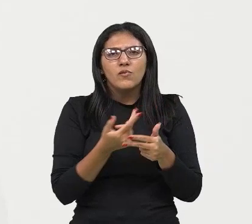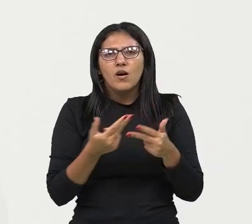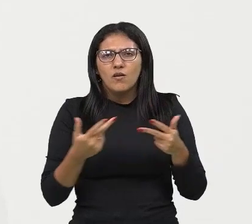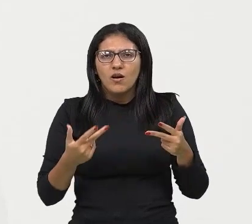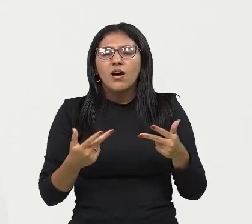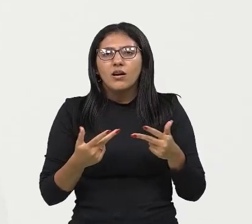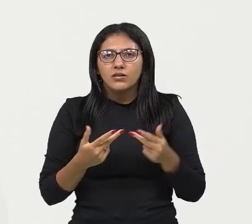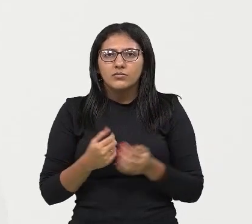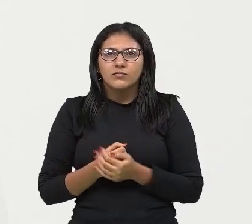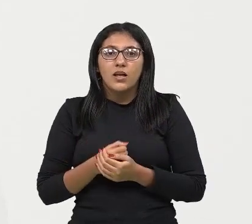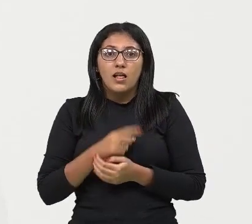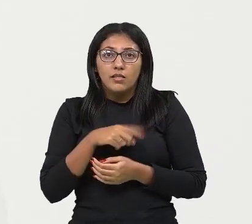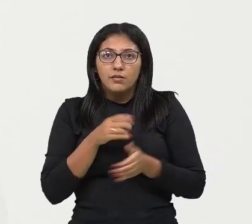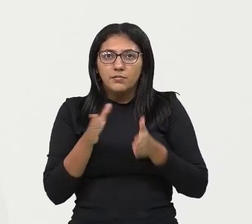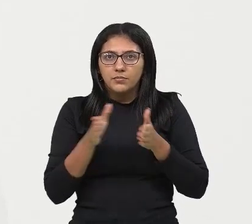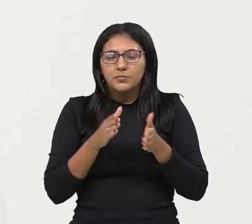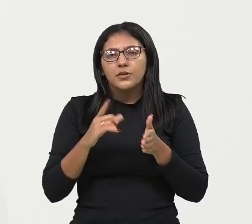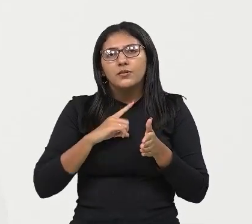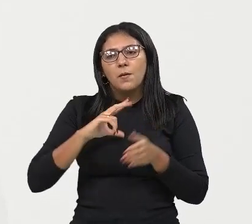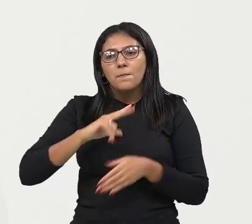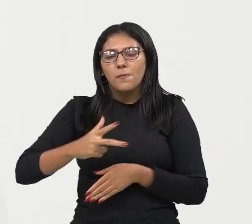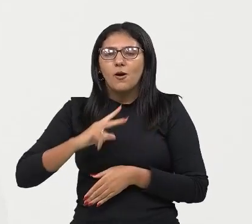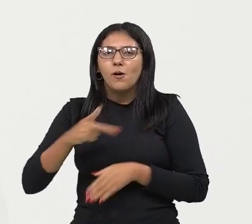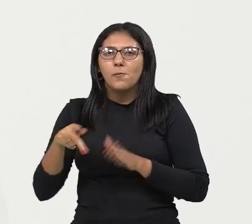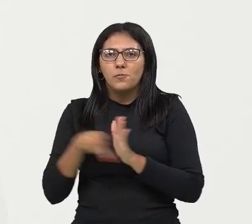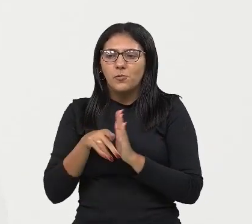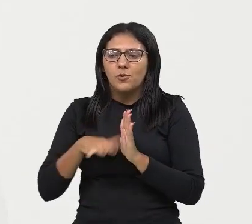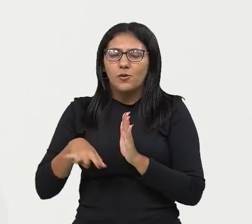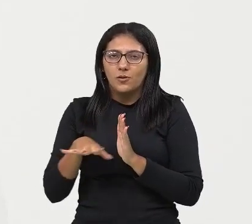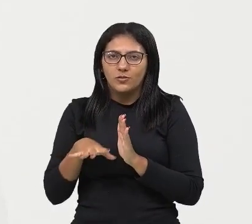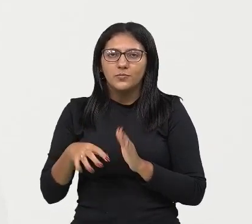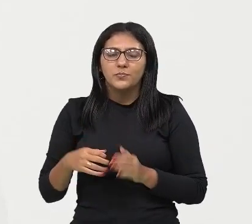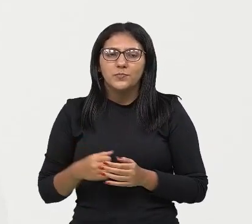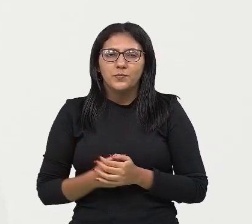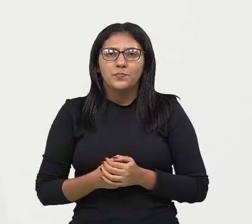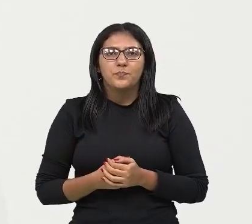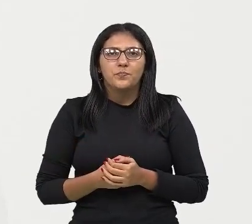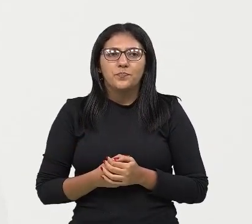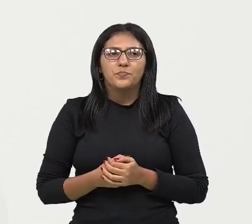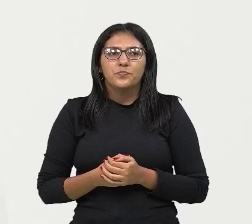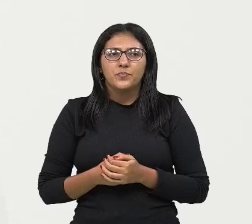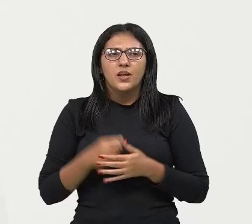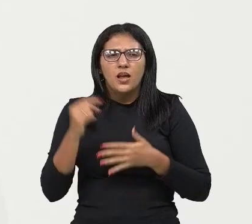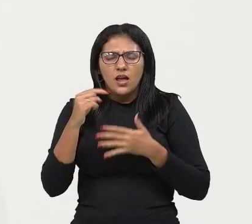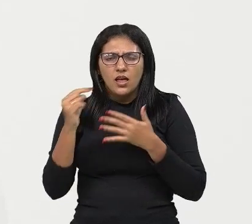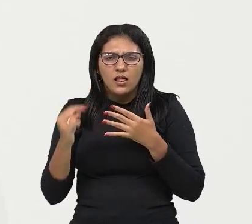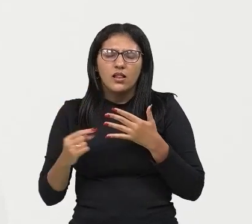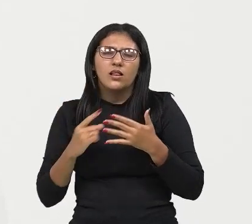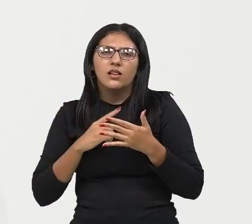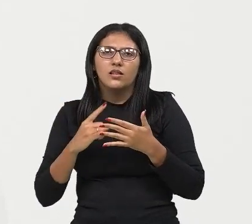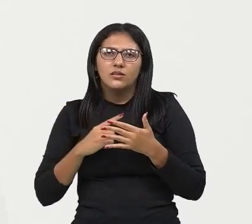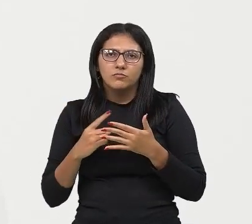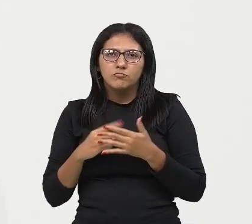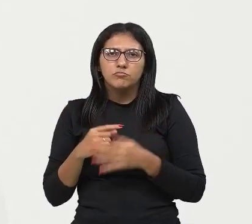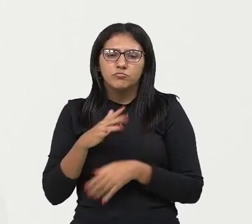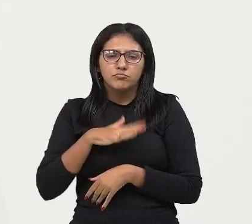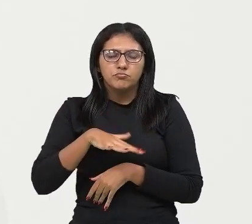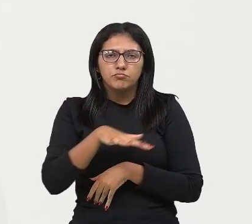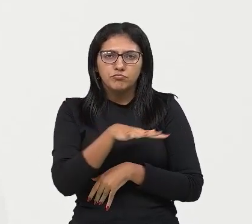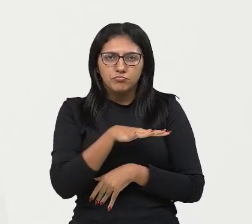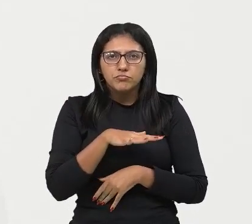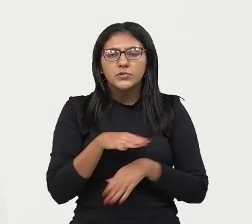naquele período a Portugal, tá? Esses fatores para ocorrer a ocupação e